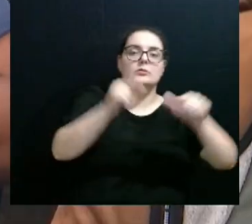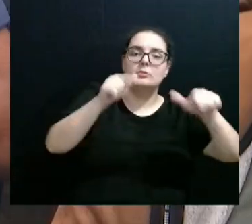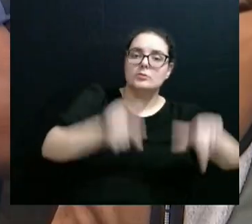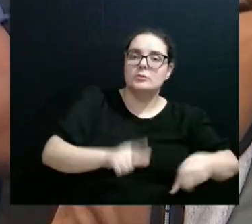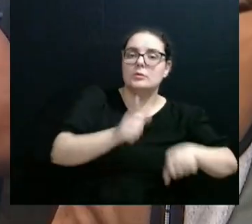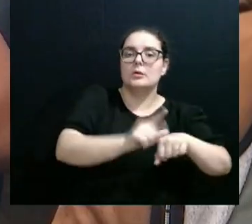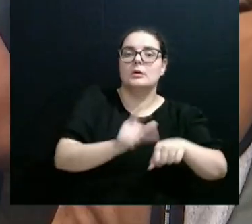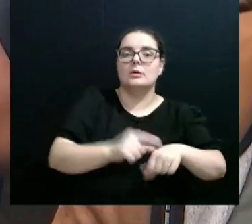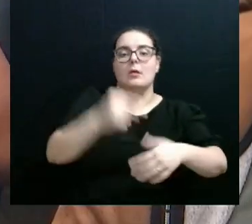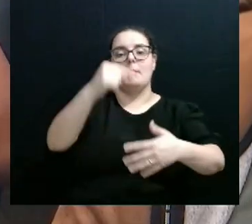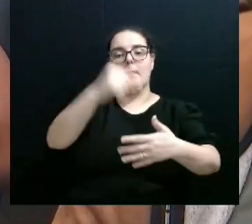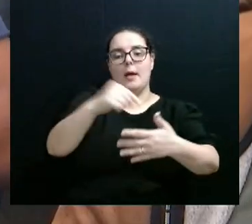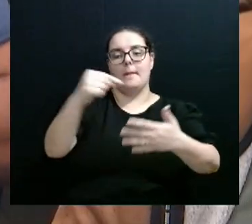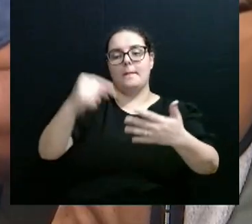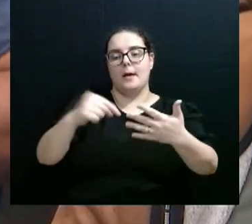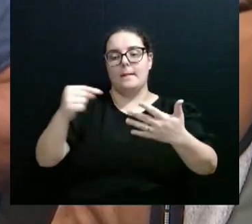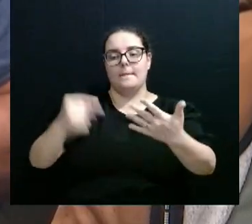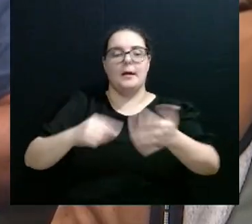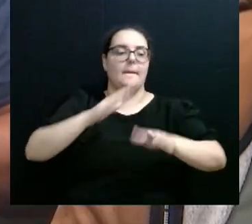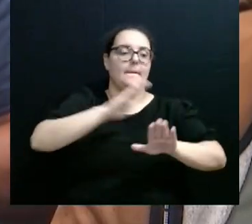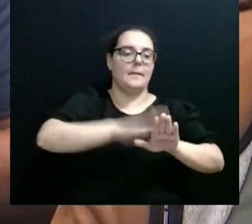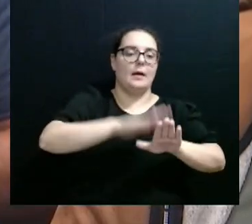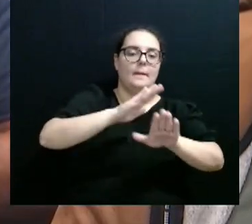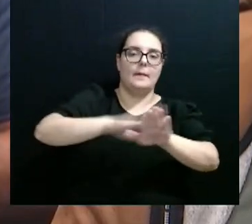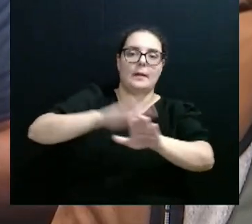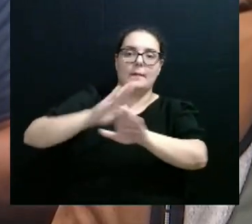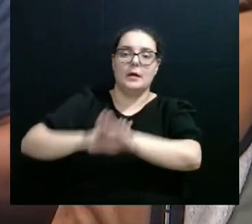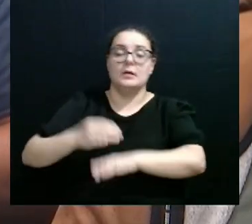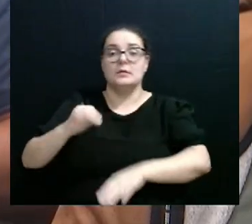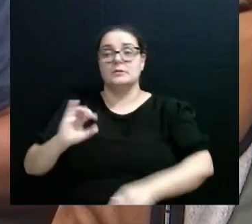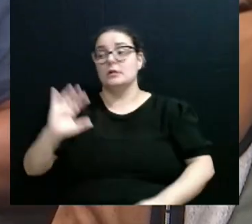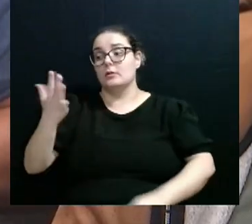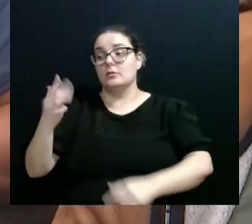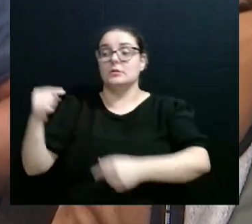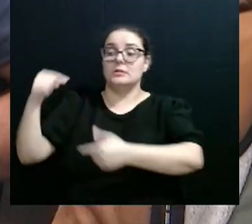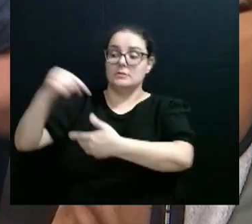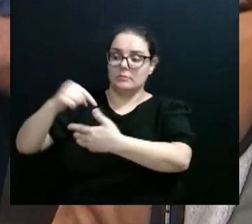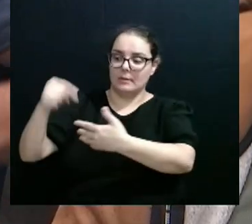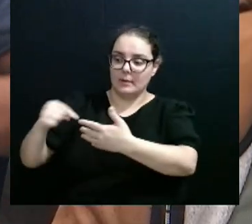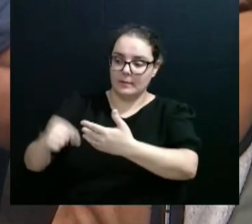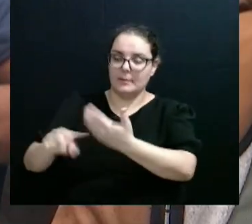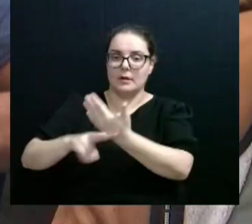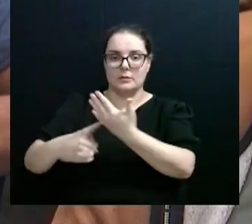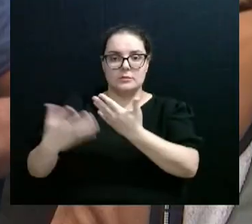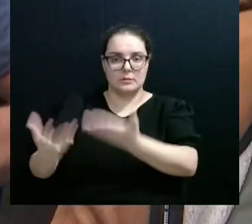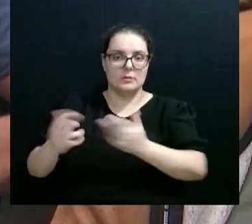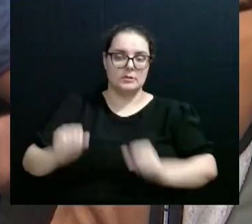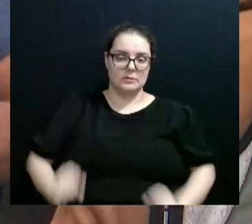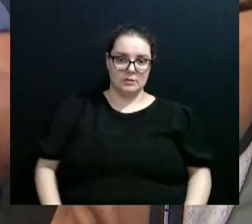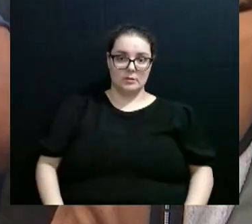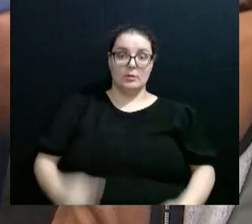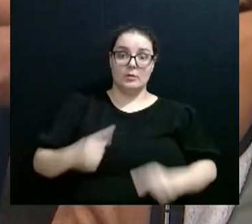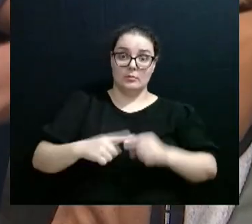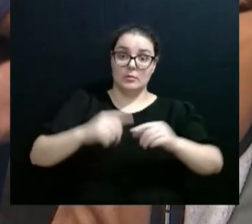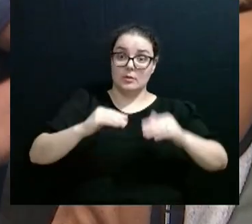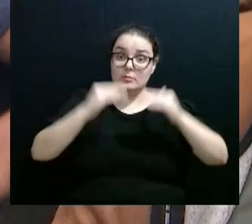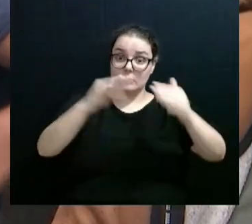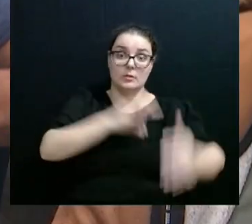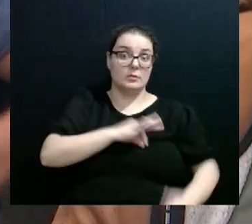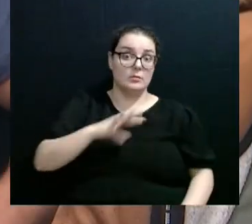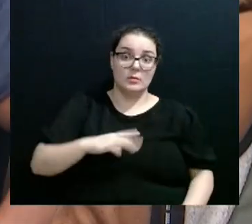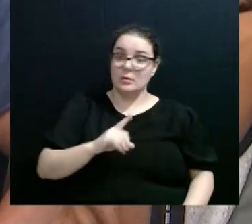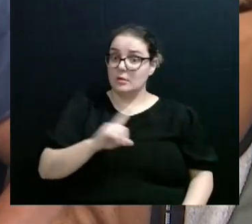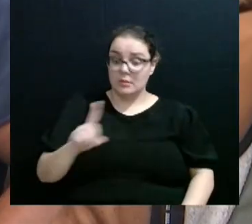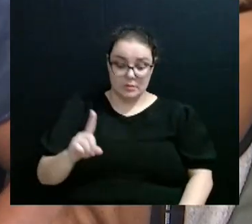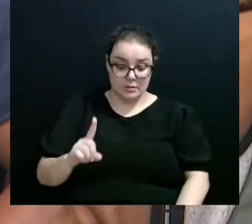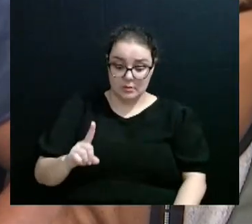assim, assim, assim, assim. Caso aconteça isso, assim, assim, assim. Porque há um excesso da guarda, não às vezes por maldade,